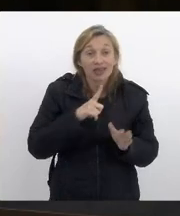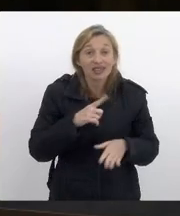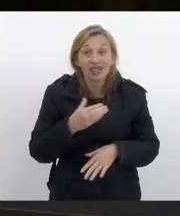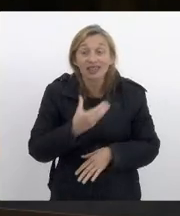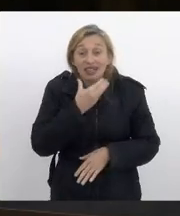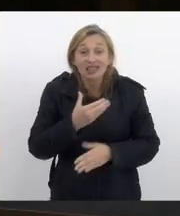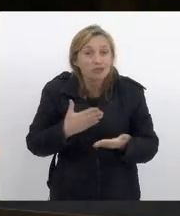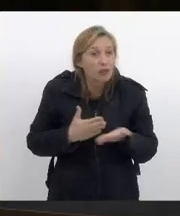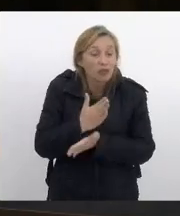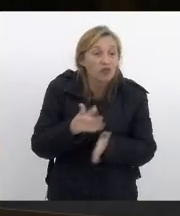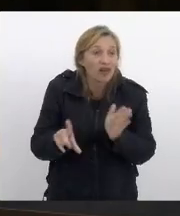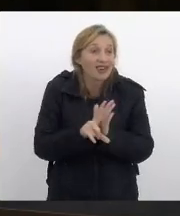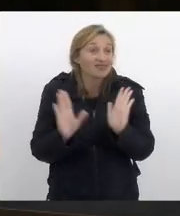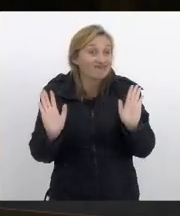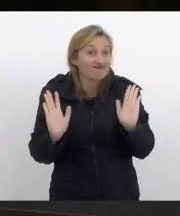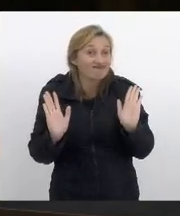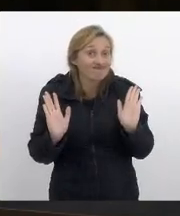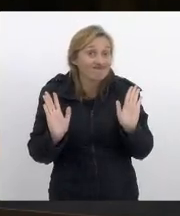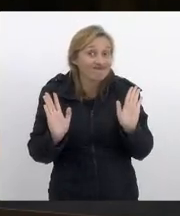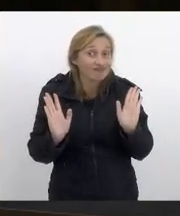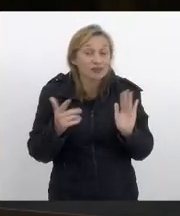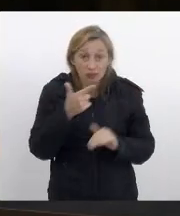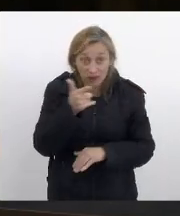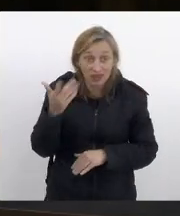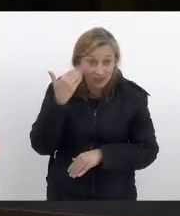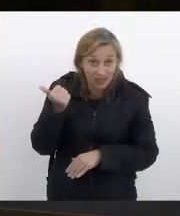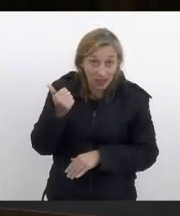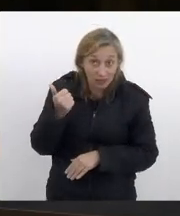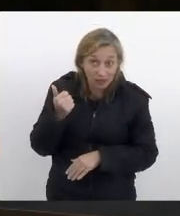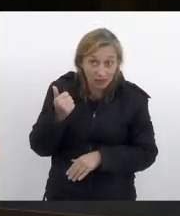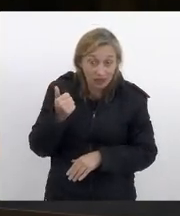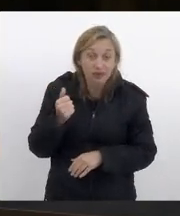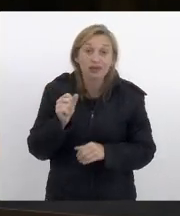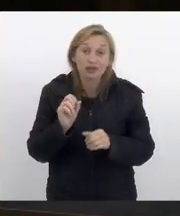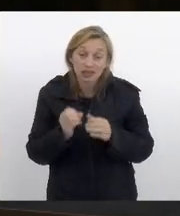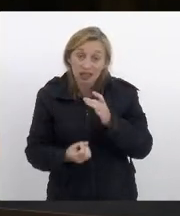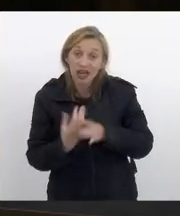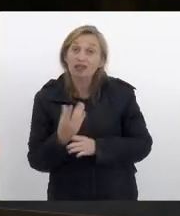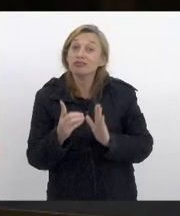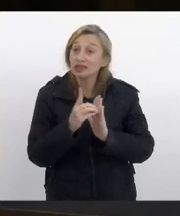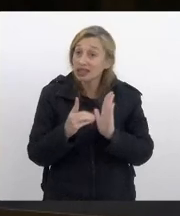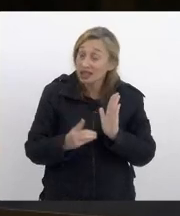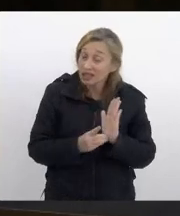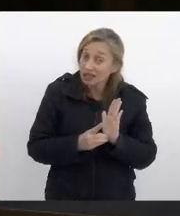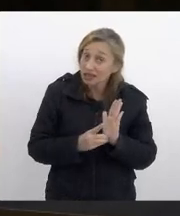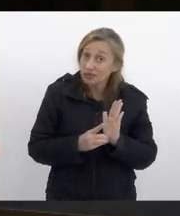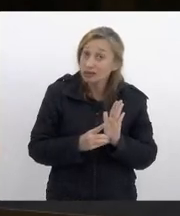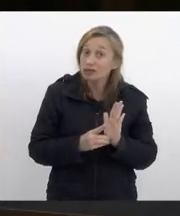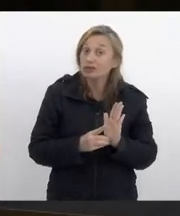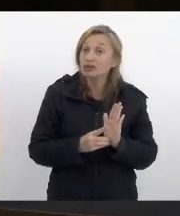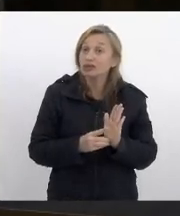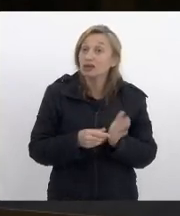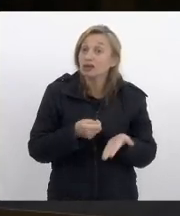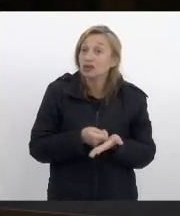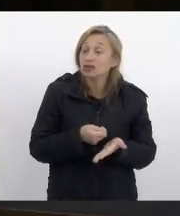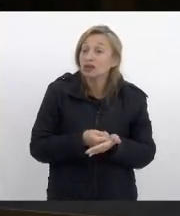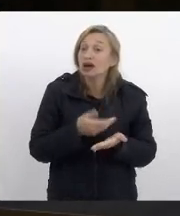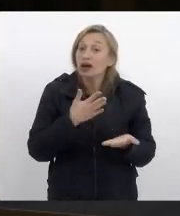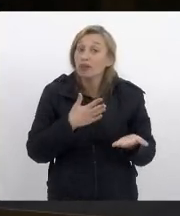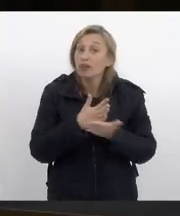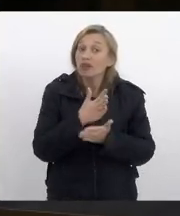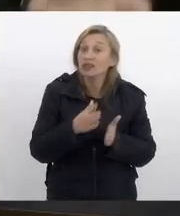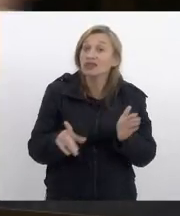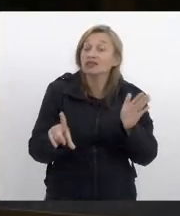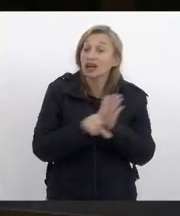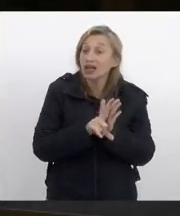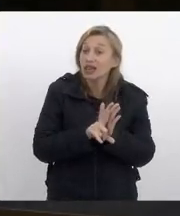para aprovar essa lei. Vocês sabem disso. Foi feito um decreto postergando a aprovação da lei